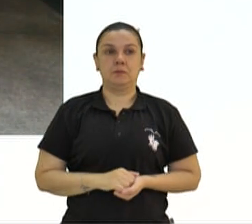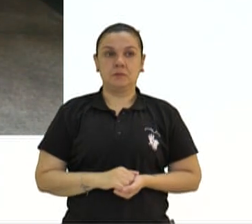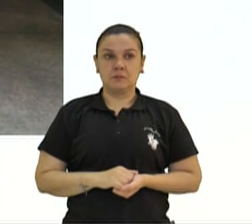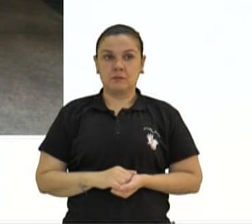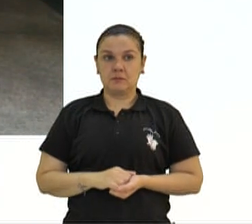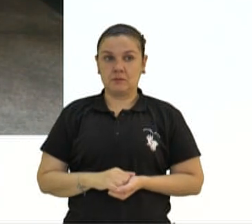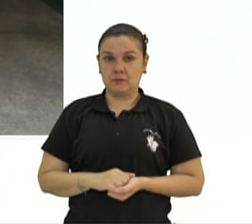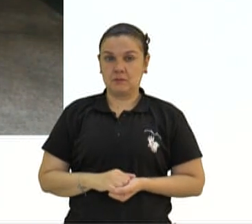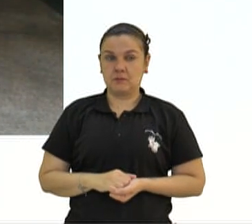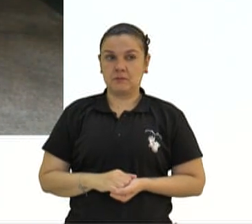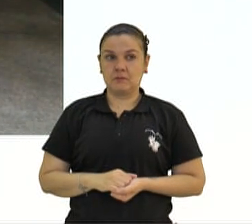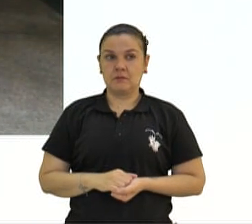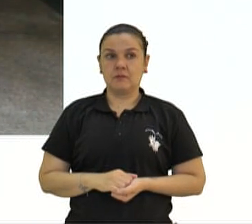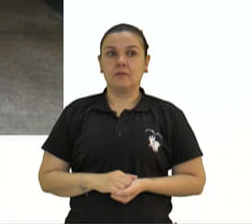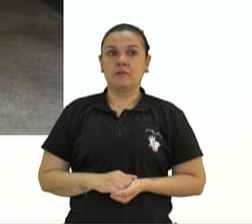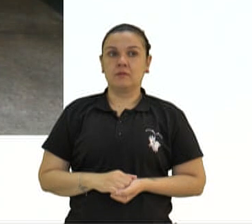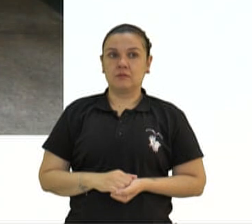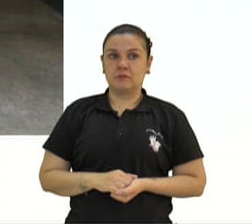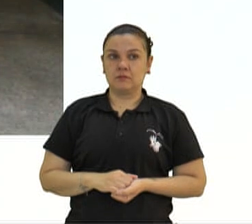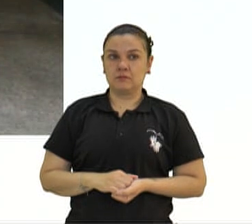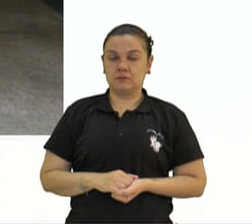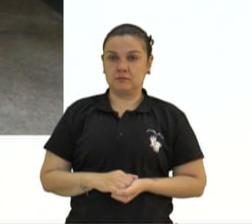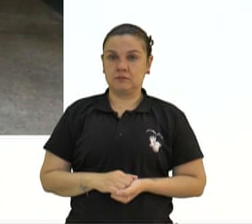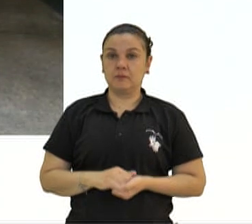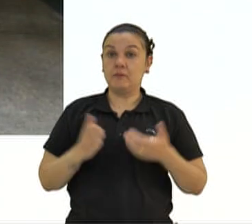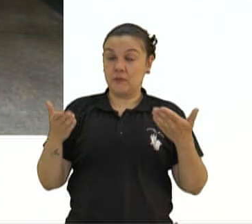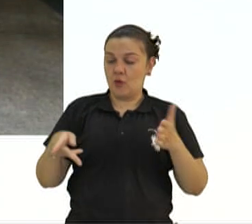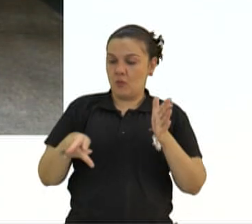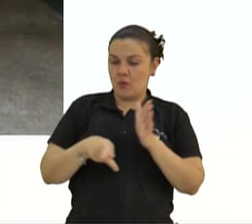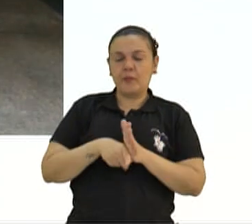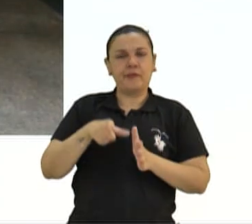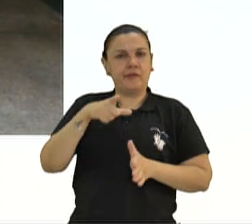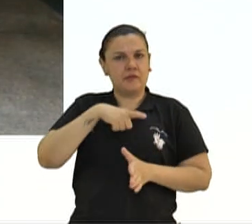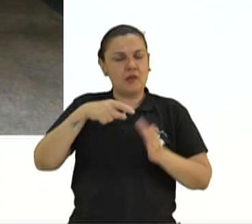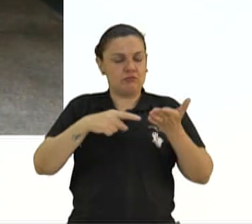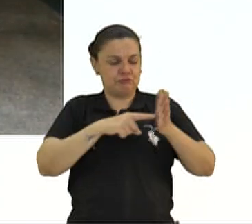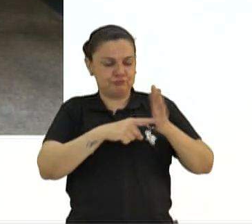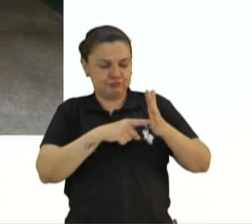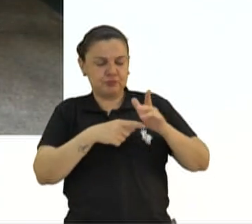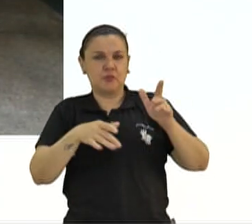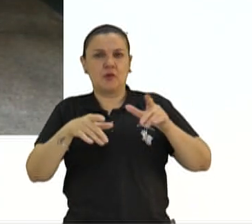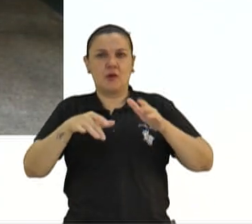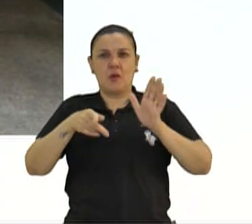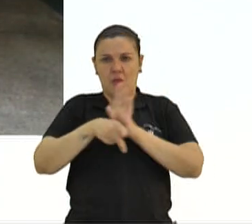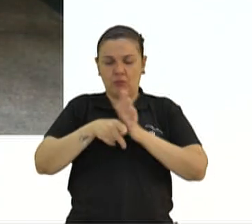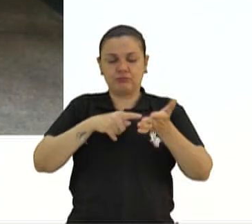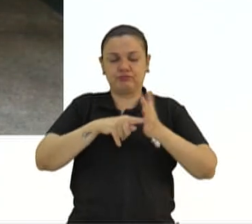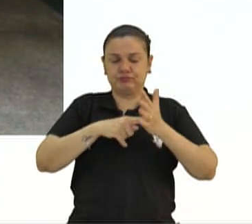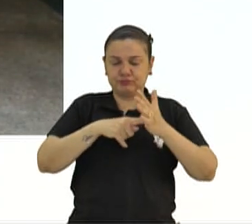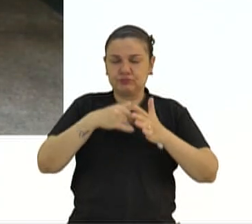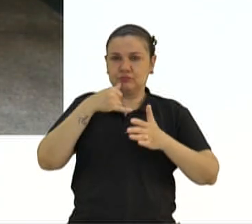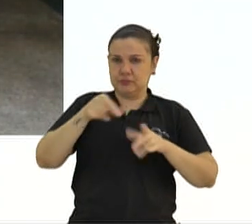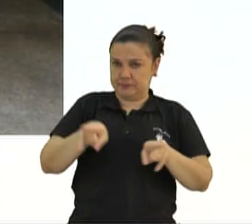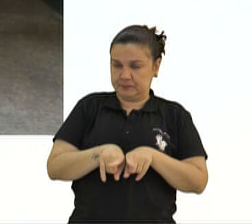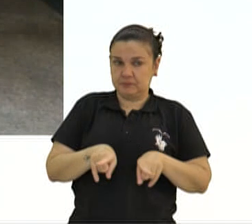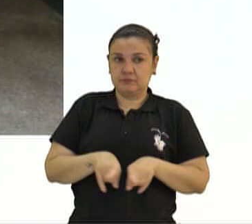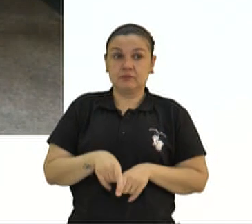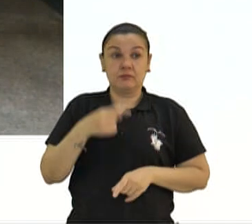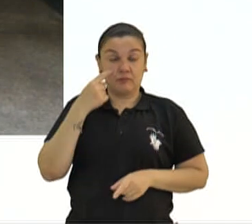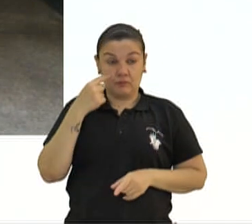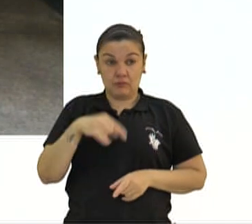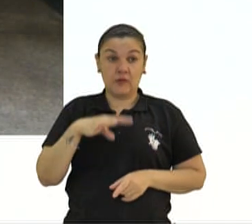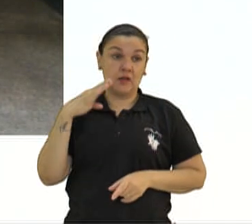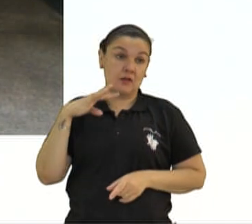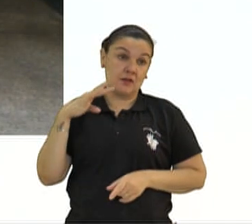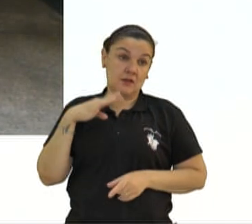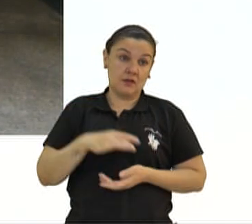foi o primeiro gerador, né, mecânico-elétrico que a humanidade conheceu. Ok, perfeito. Então, olha só,